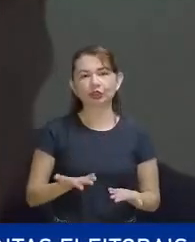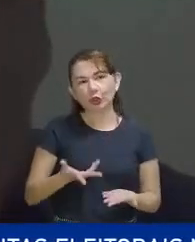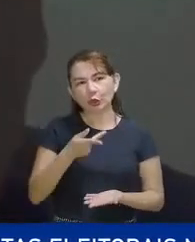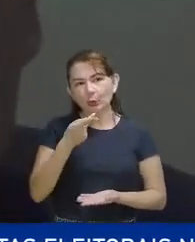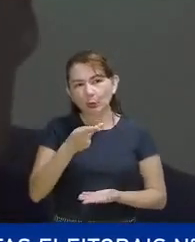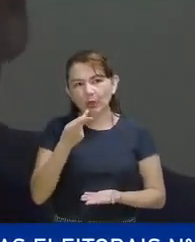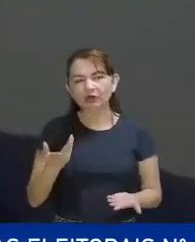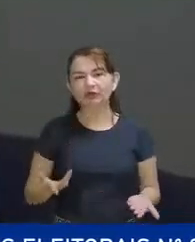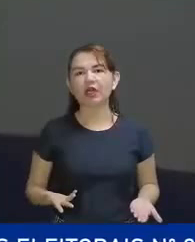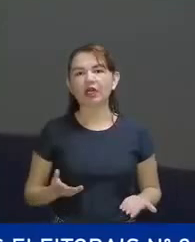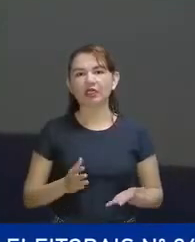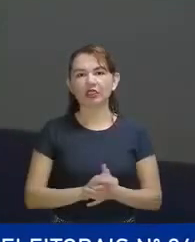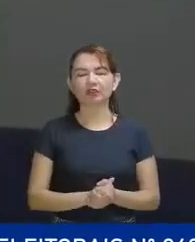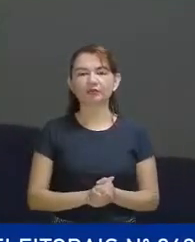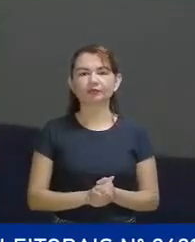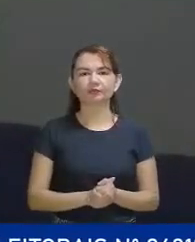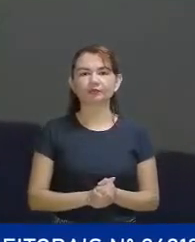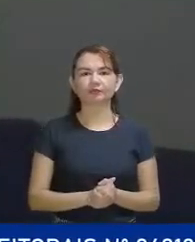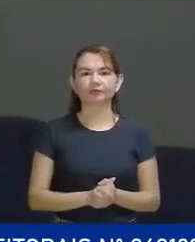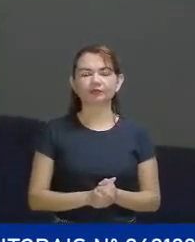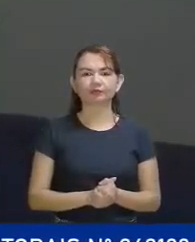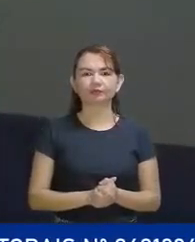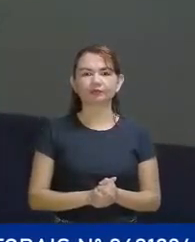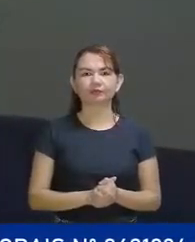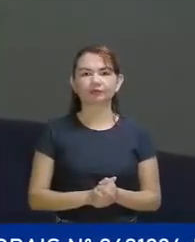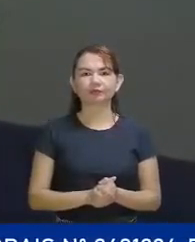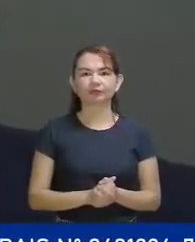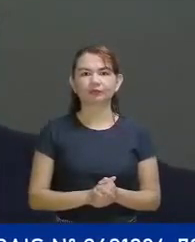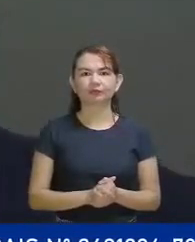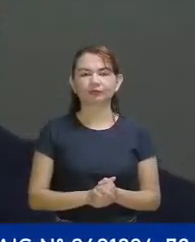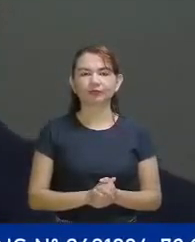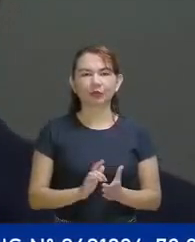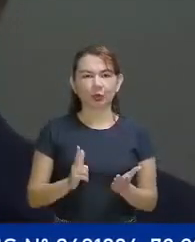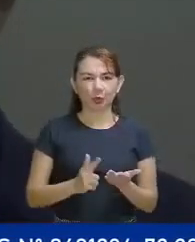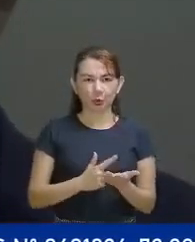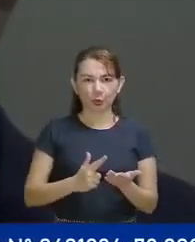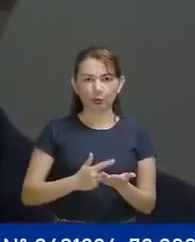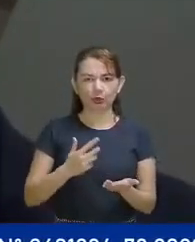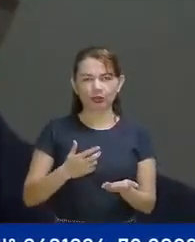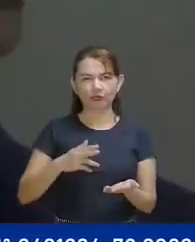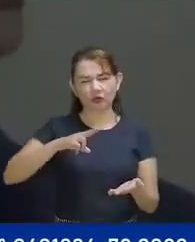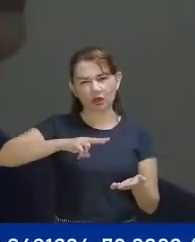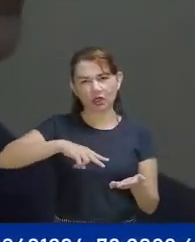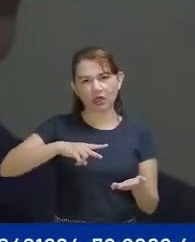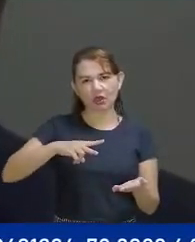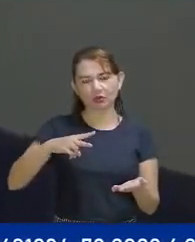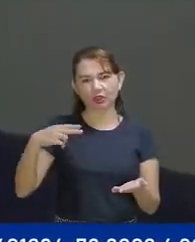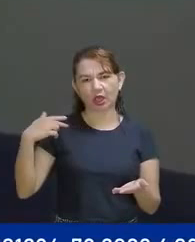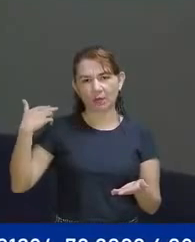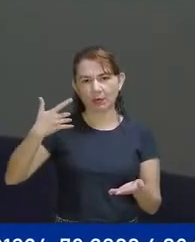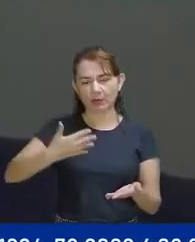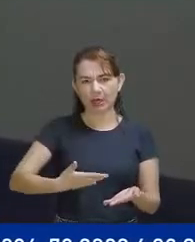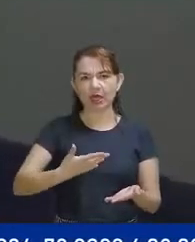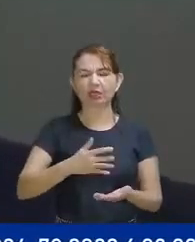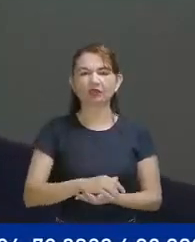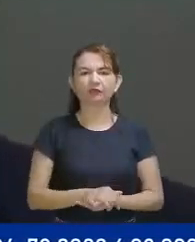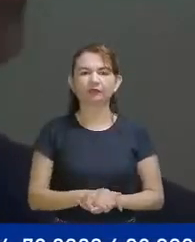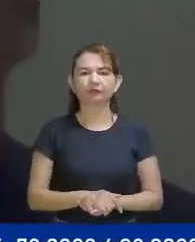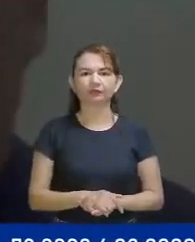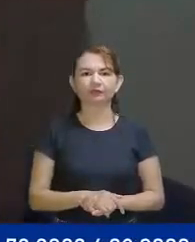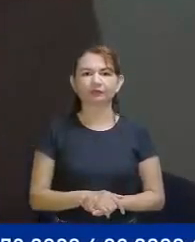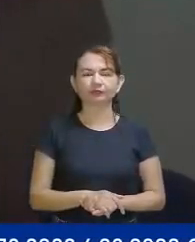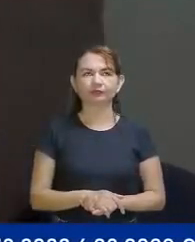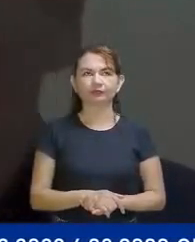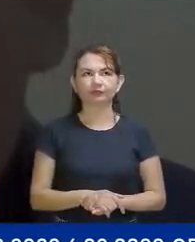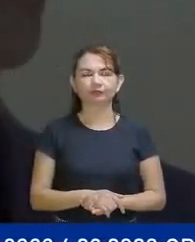fala aqui acerca de um livro que eu li recentemente. Fiz uma prova